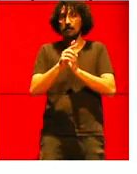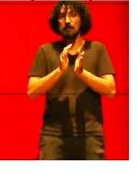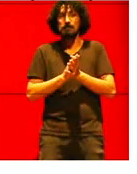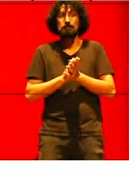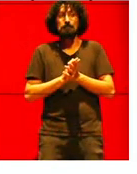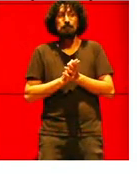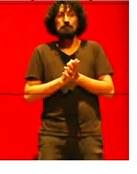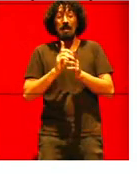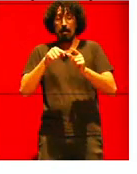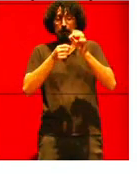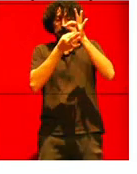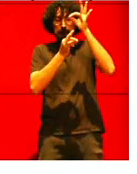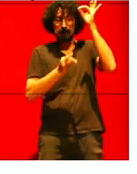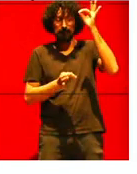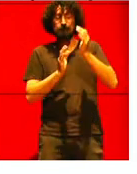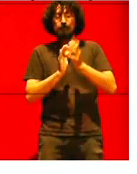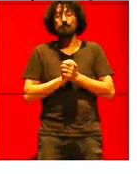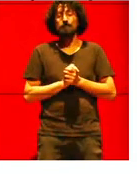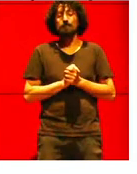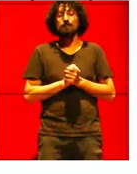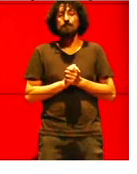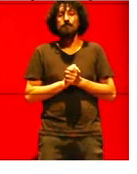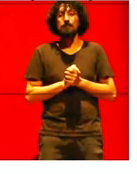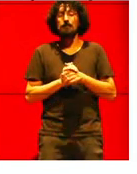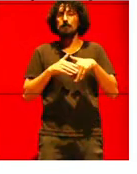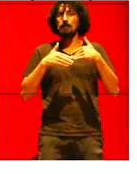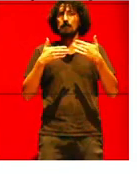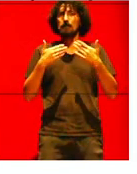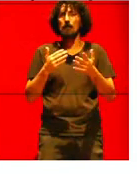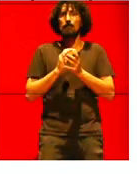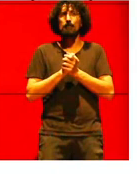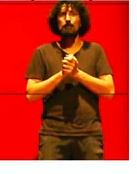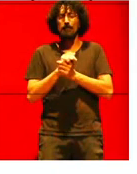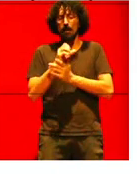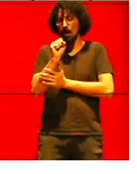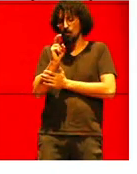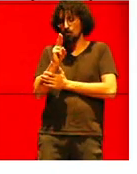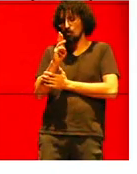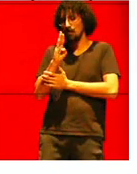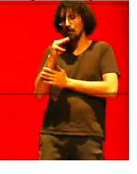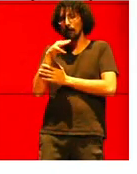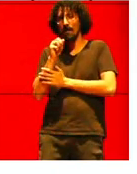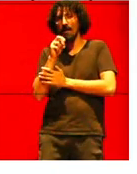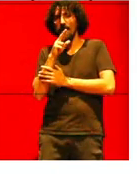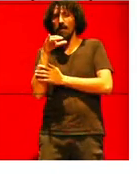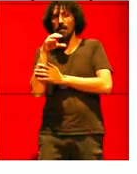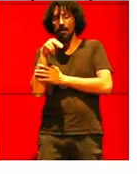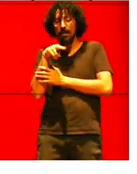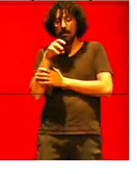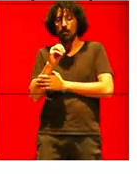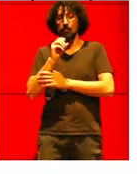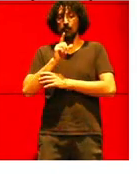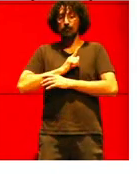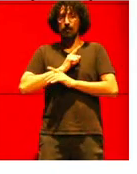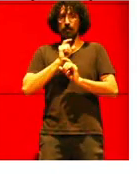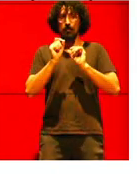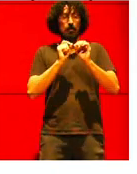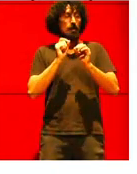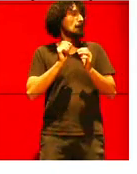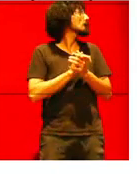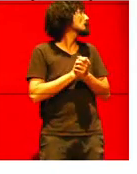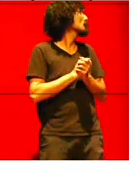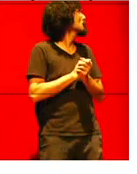ó. Diz assim, corrida do submarino à festa de aniversário trem. Leitores